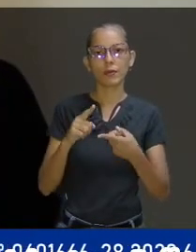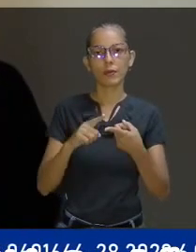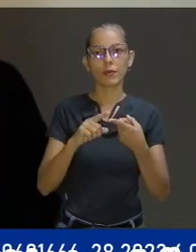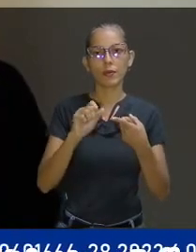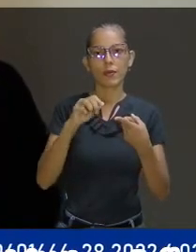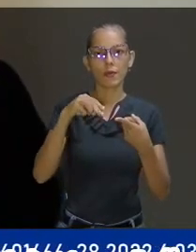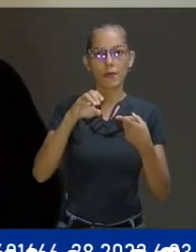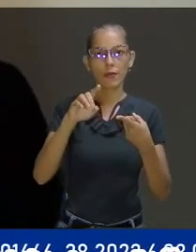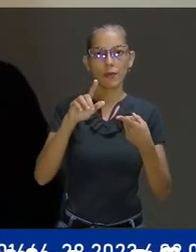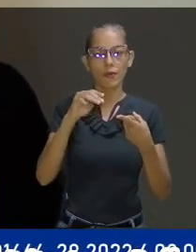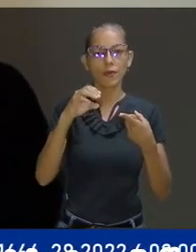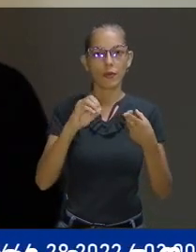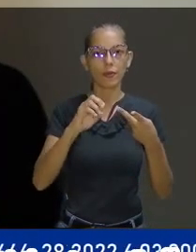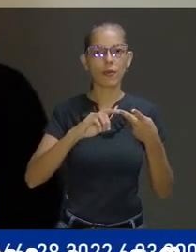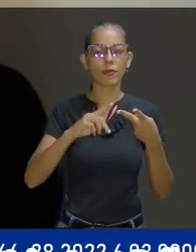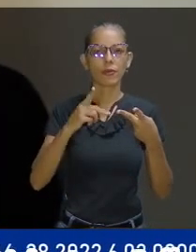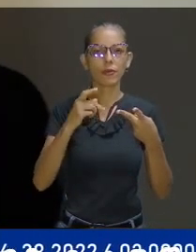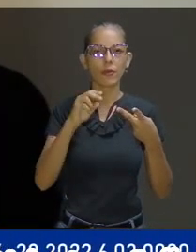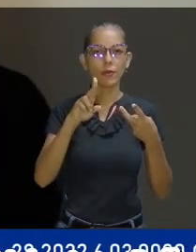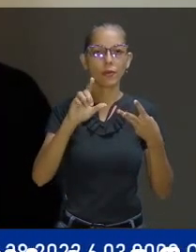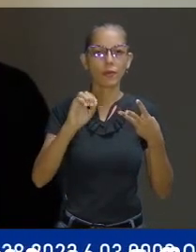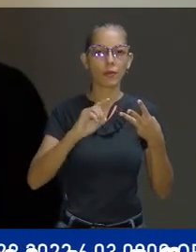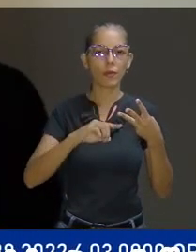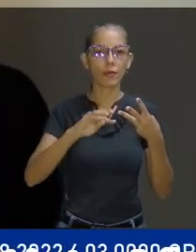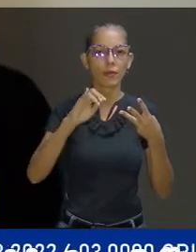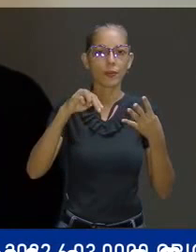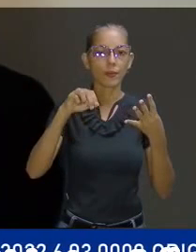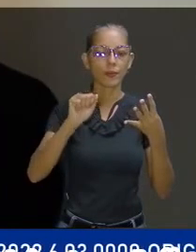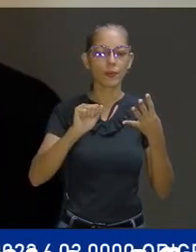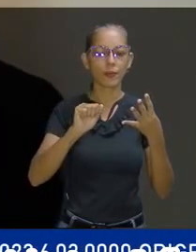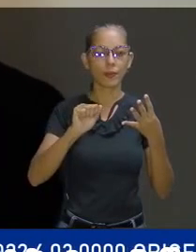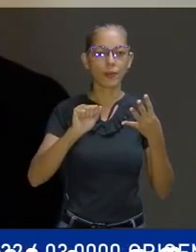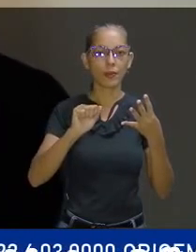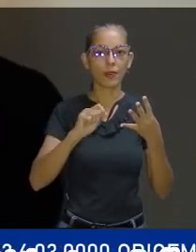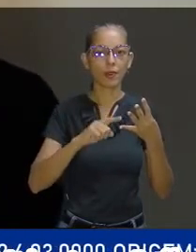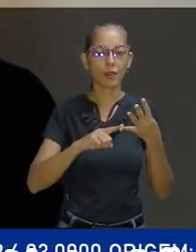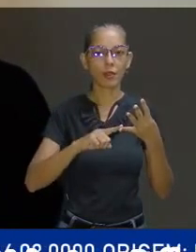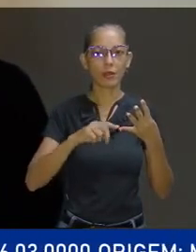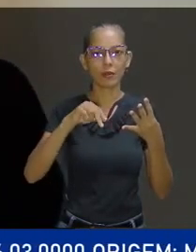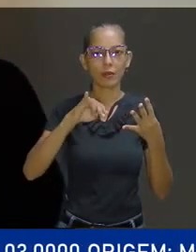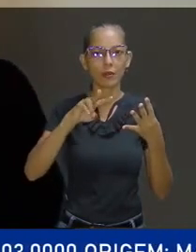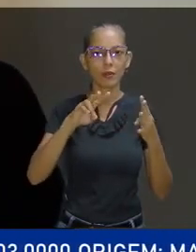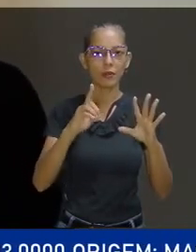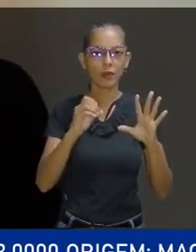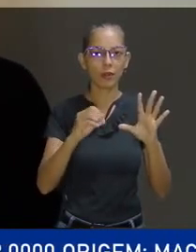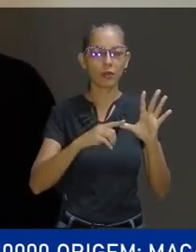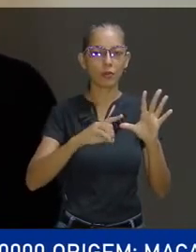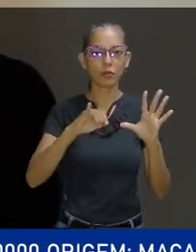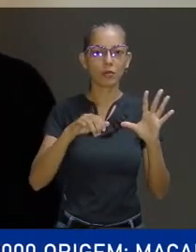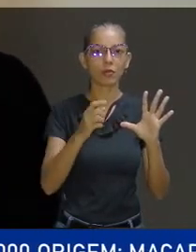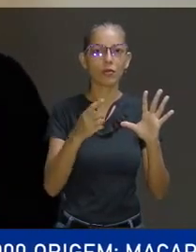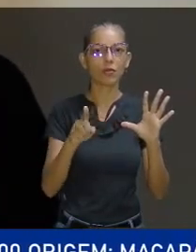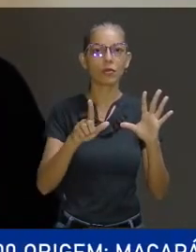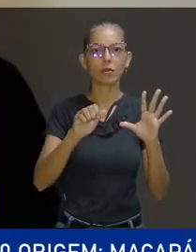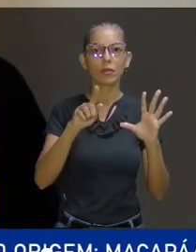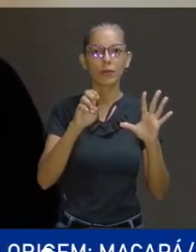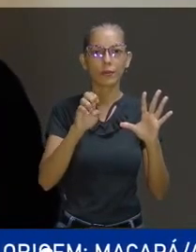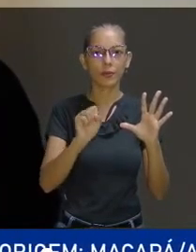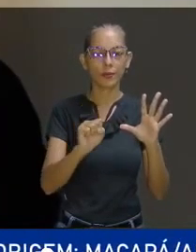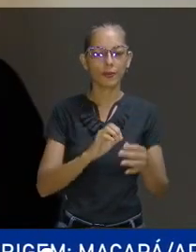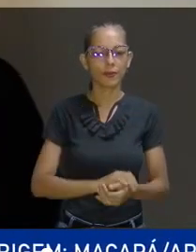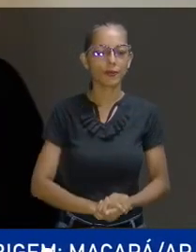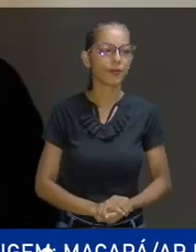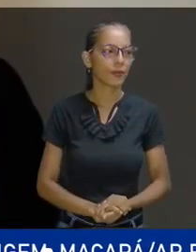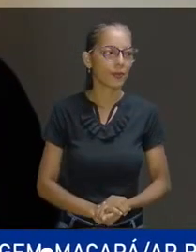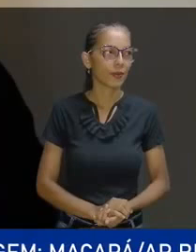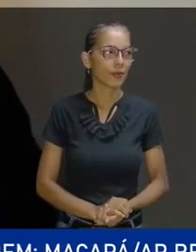Gonçalves, Paulo Madeira, Tina Souza, Paola Santos, Rivaldo Valente e João Lages. Ilustre relator, boa